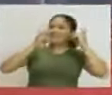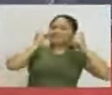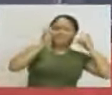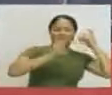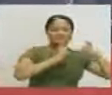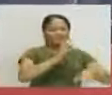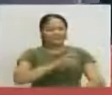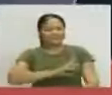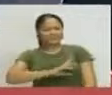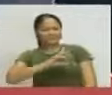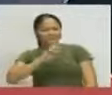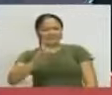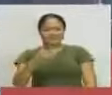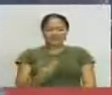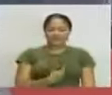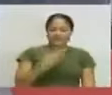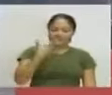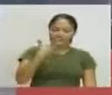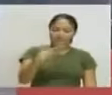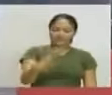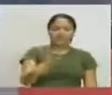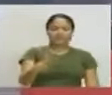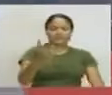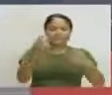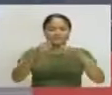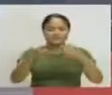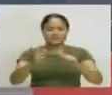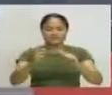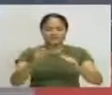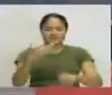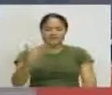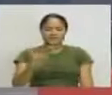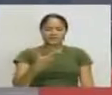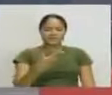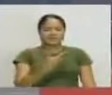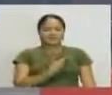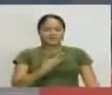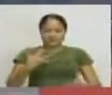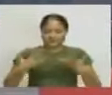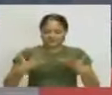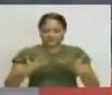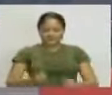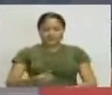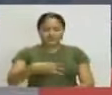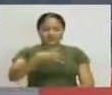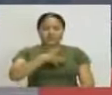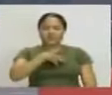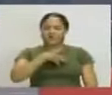precisamos primeiro é o caráter que tem que nos distinguir a todos como homens e mulheres de bem.